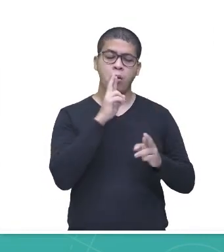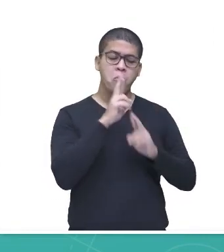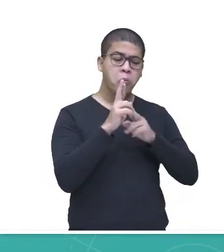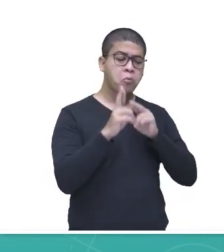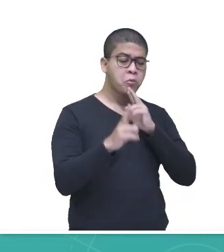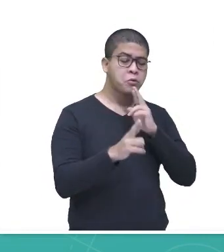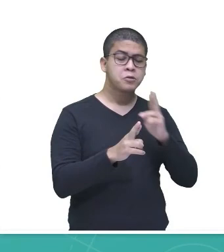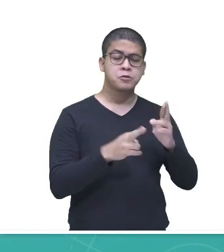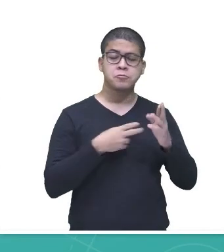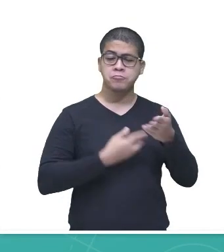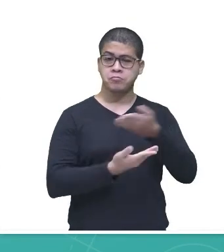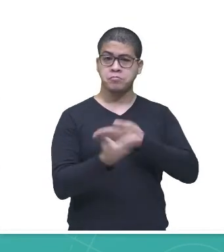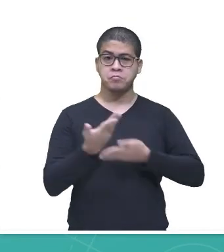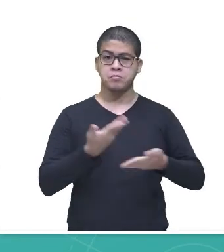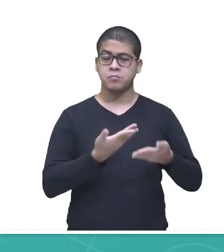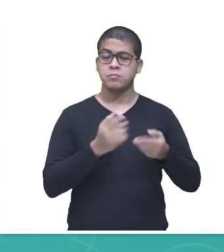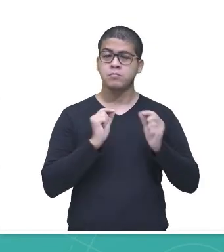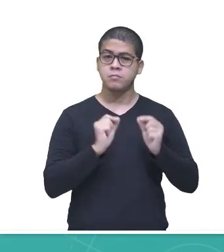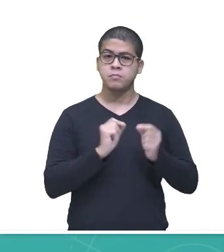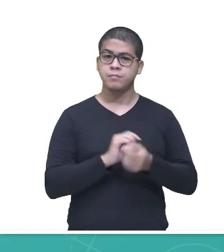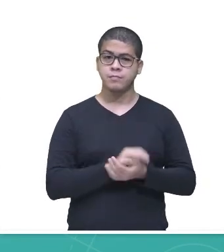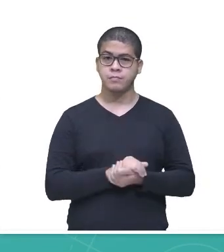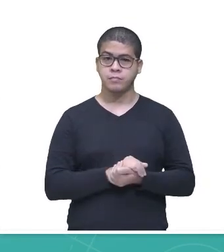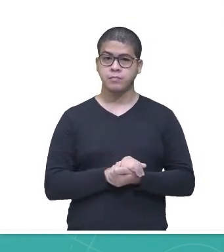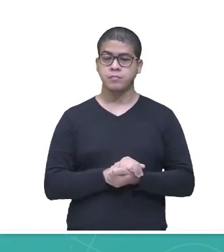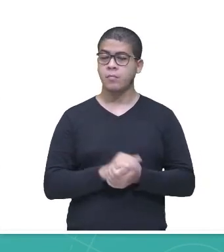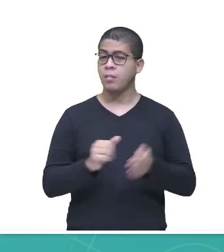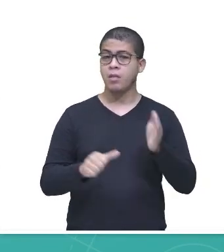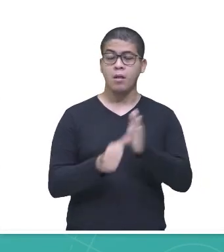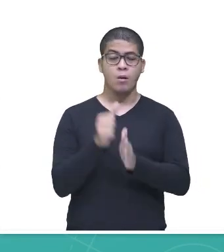respostas. Vamos então à nossa primeira questão.